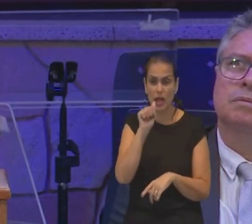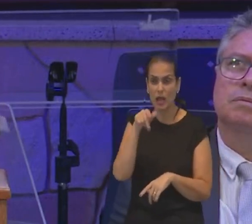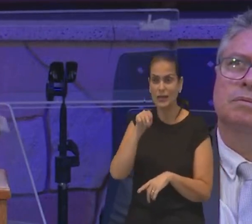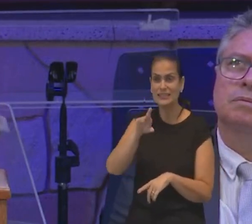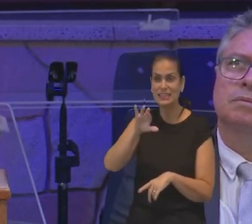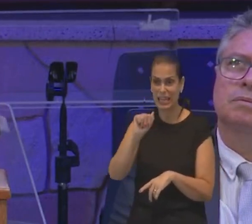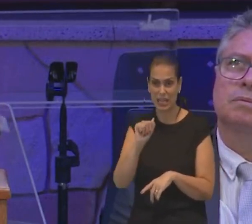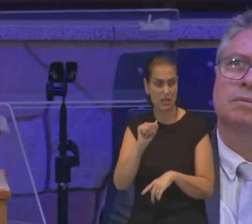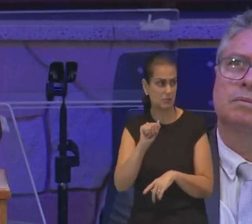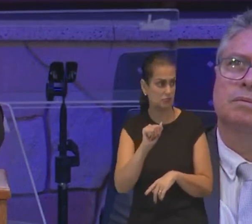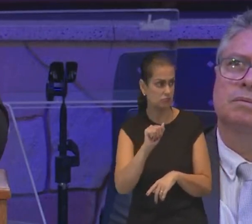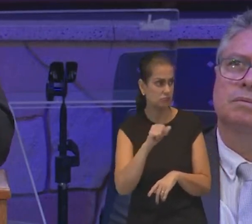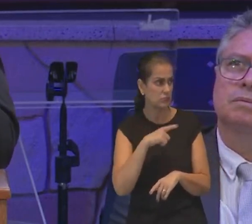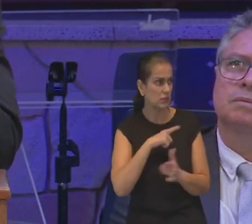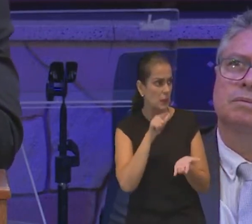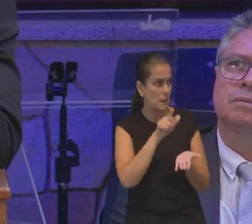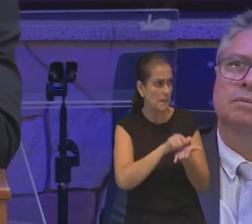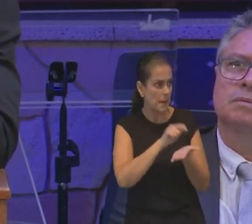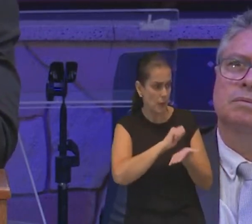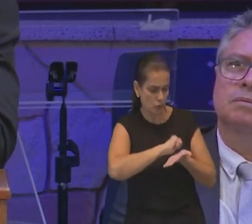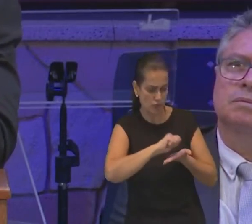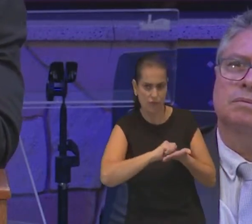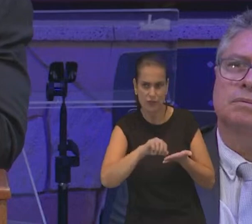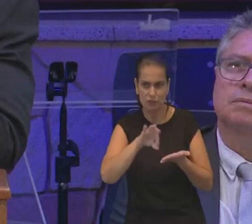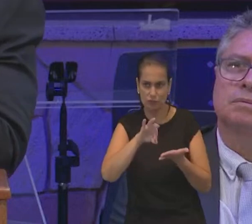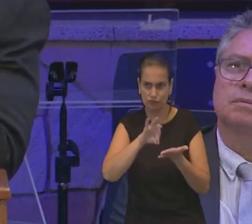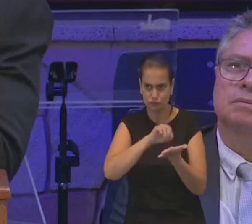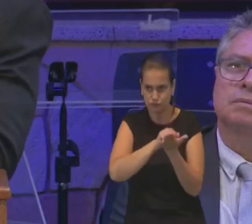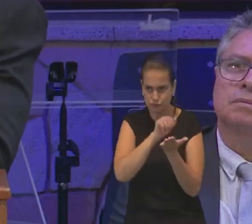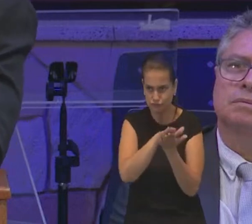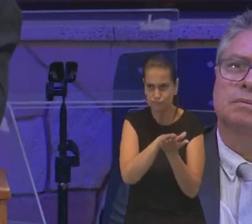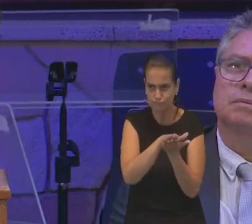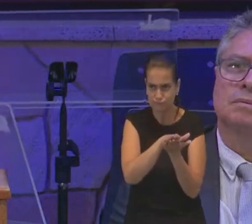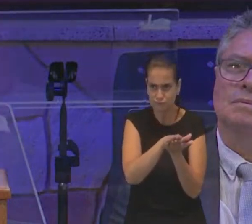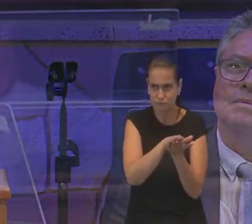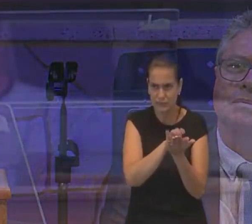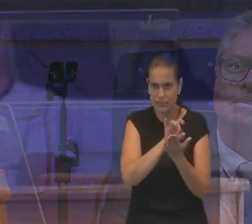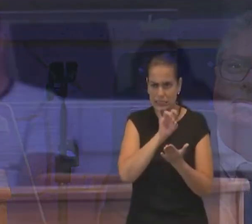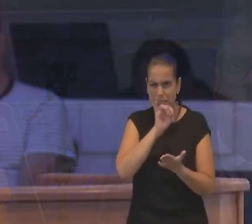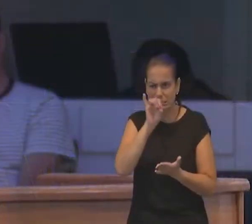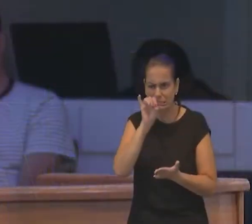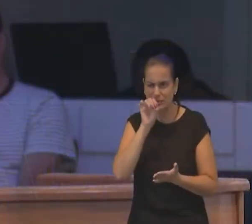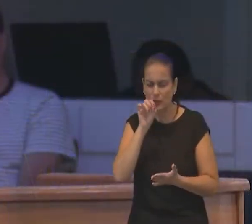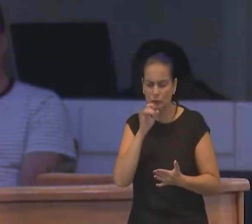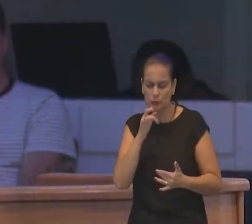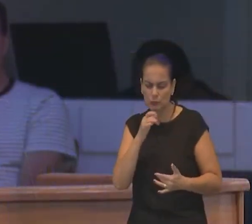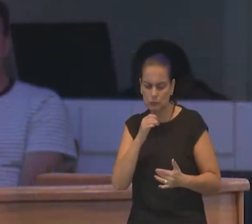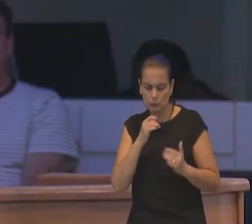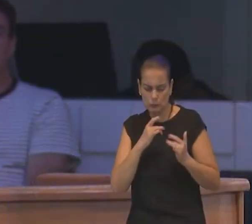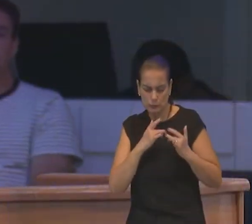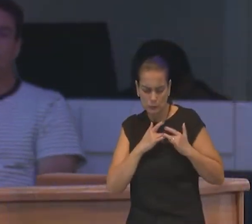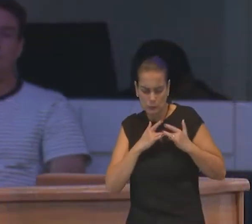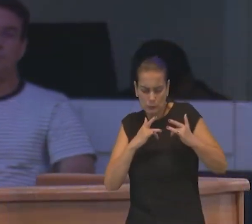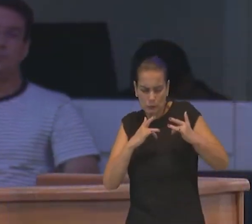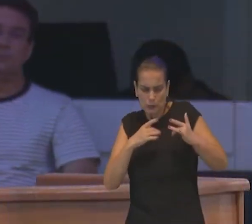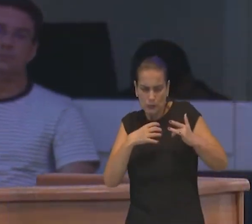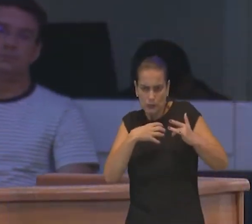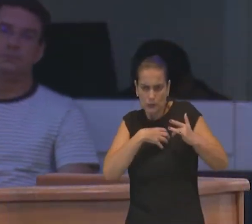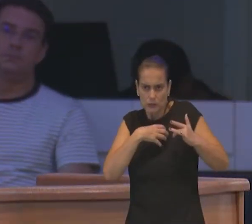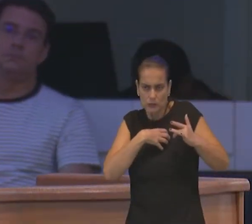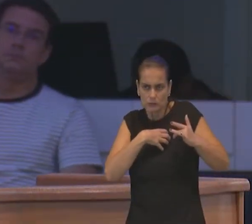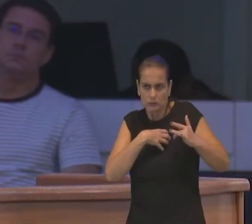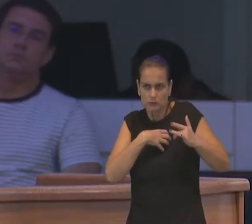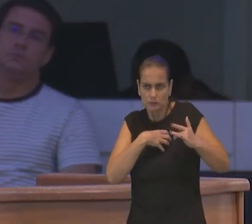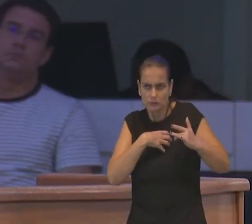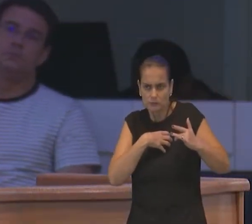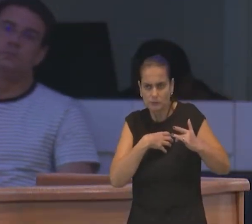você? Tá? Se Deus tocou no seu coração, meus irmãos, levantando suas mãos, adote